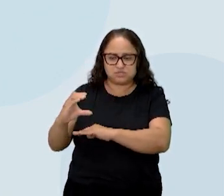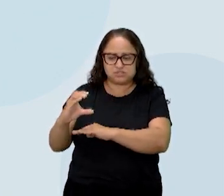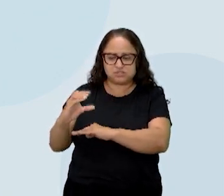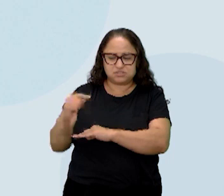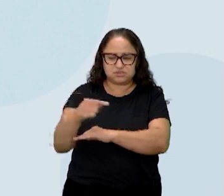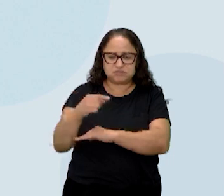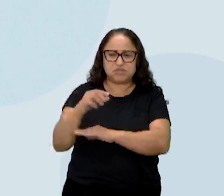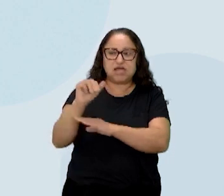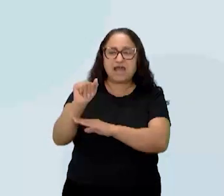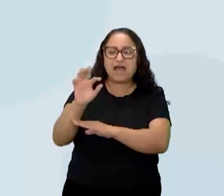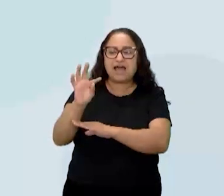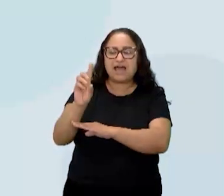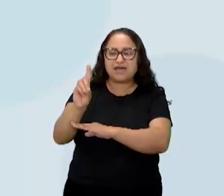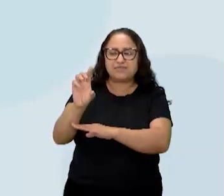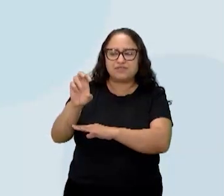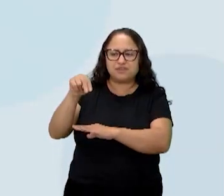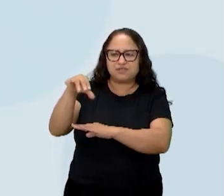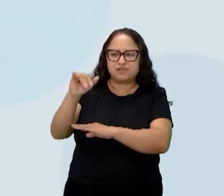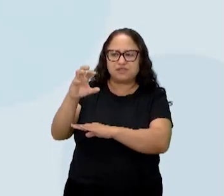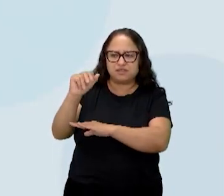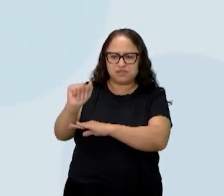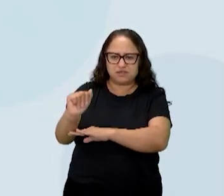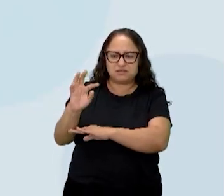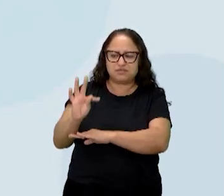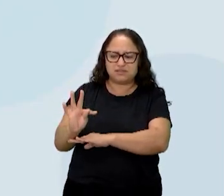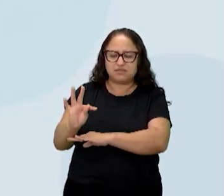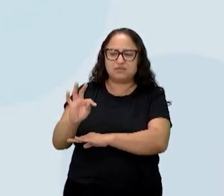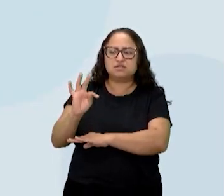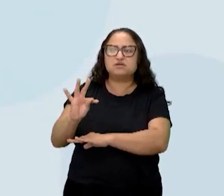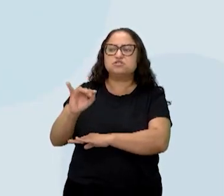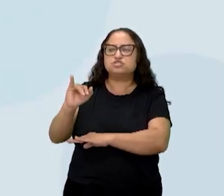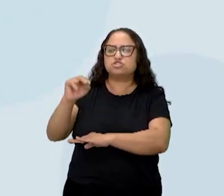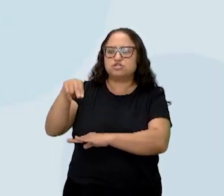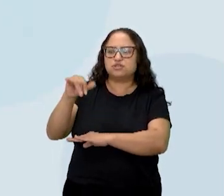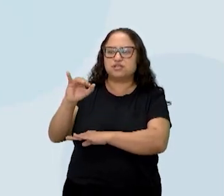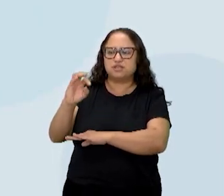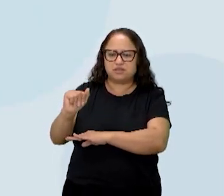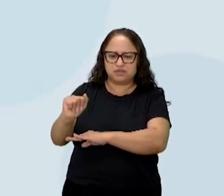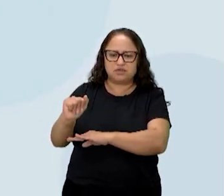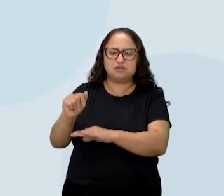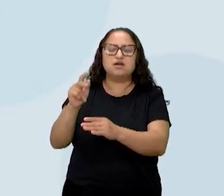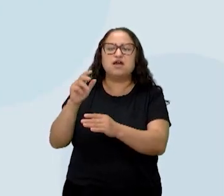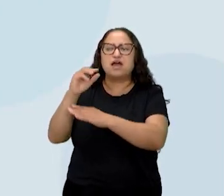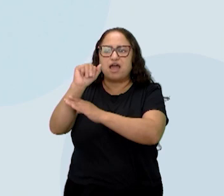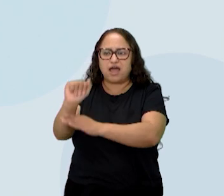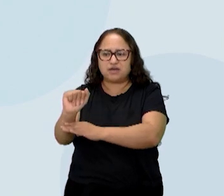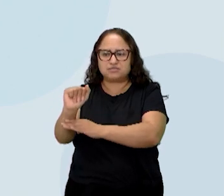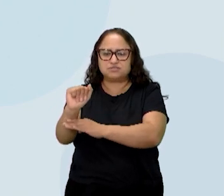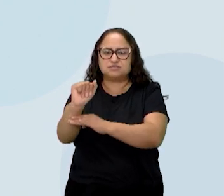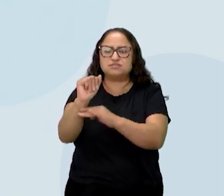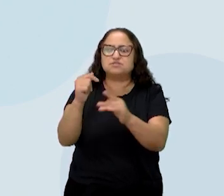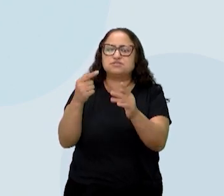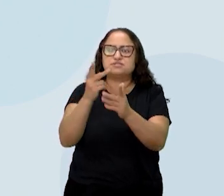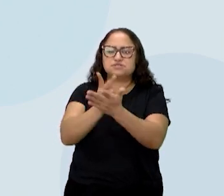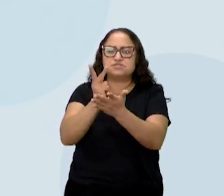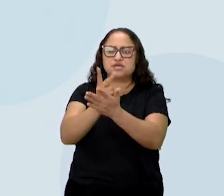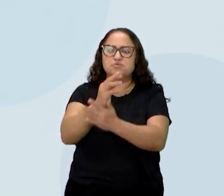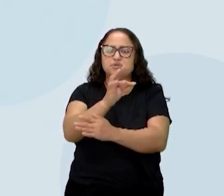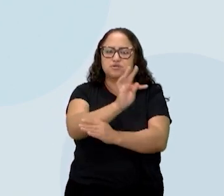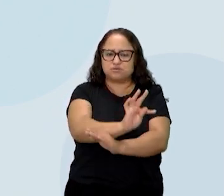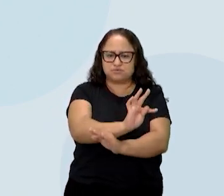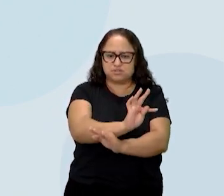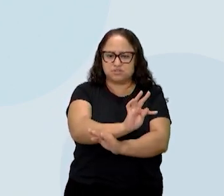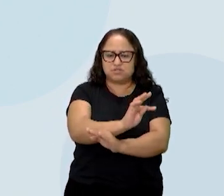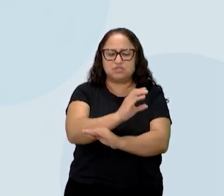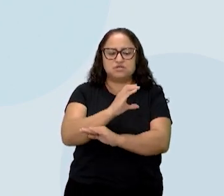é de adenina, T é de timina, então a adenina sempre se liga com a timina, enquanto que o C, que é